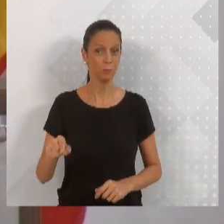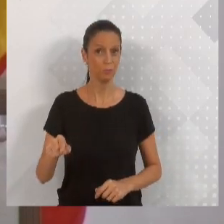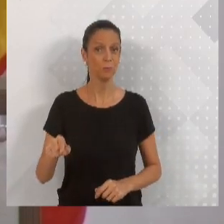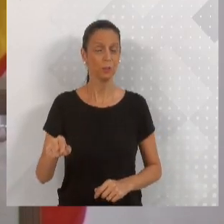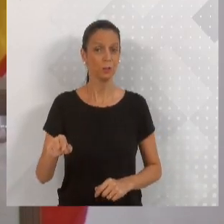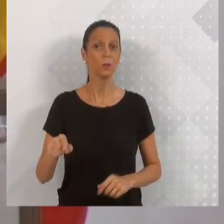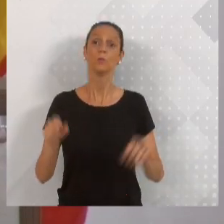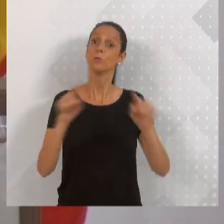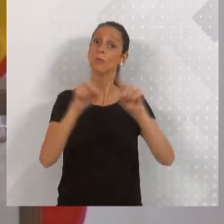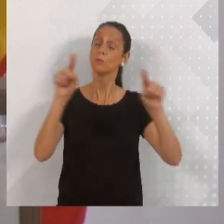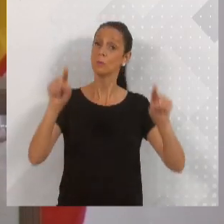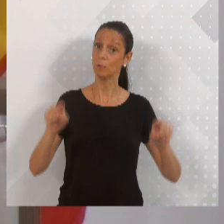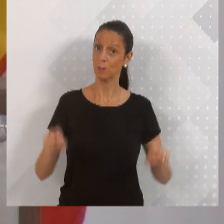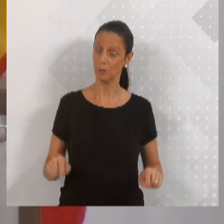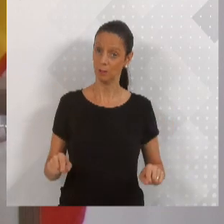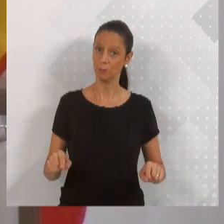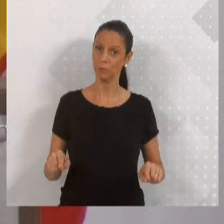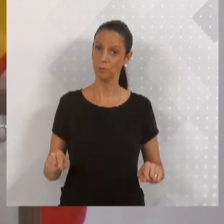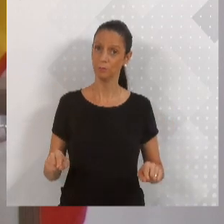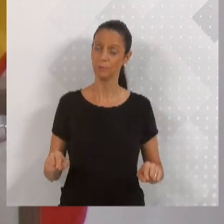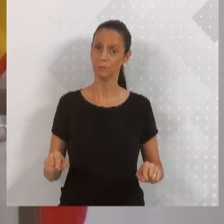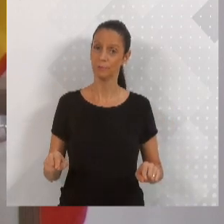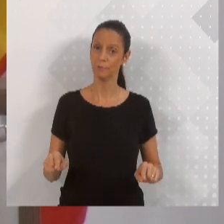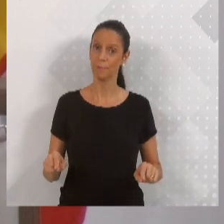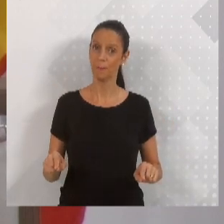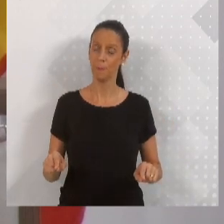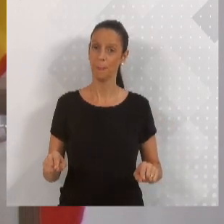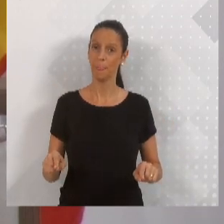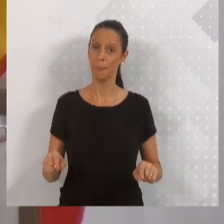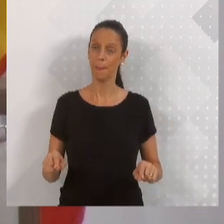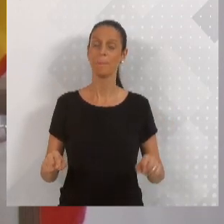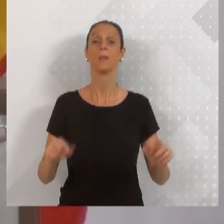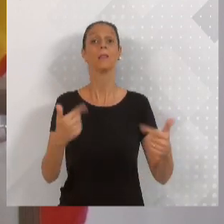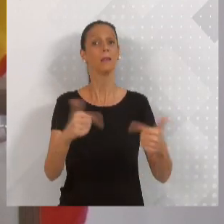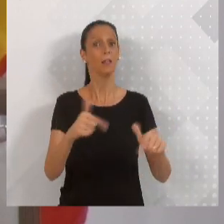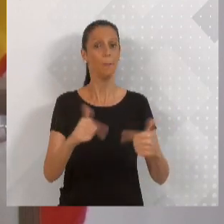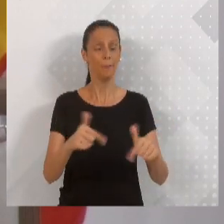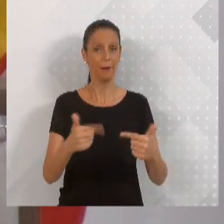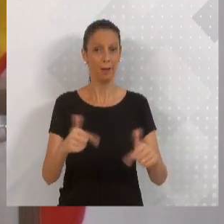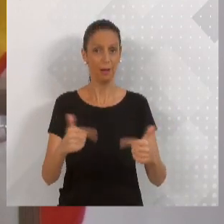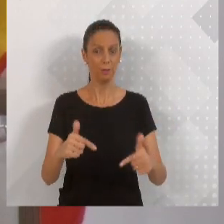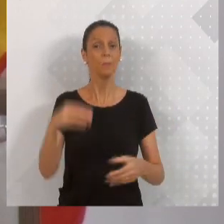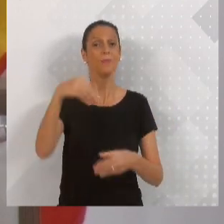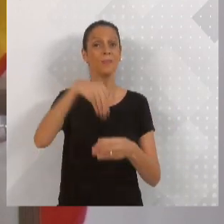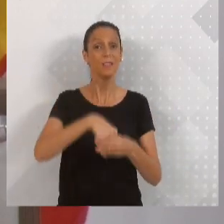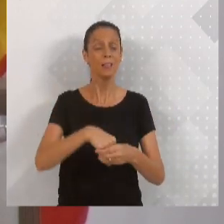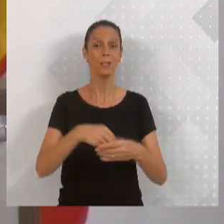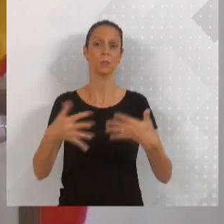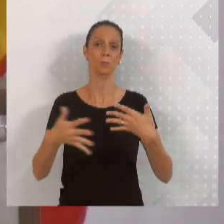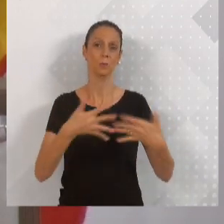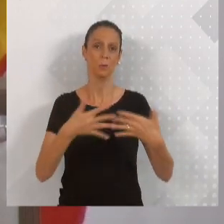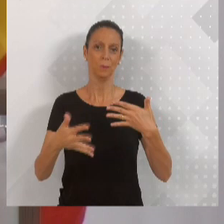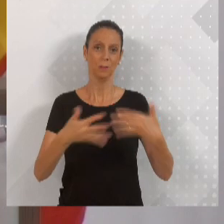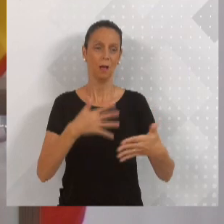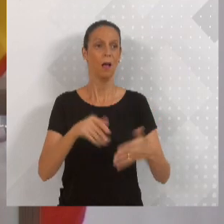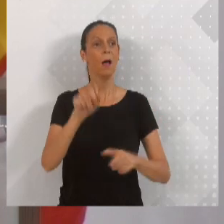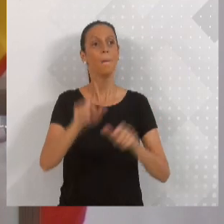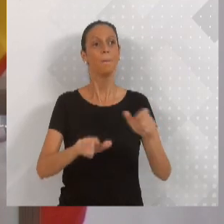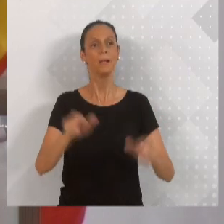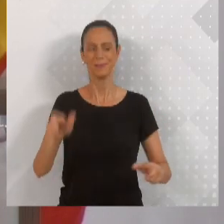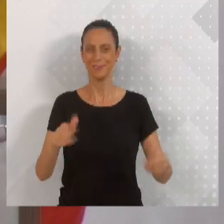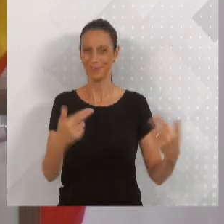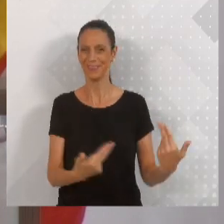dos colaboradores que trabalham eh nos terminais ou seja aquelas pessoas que são